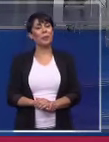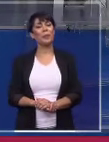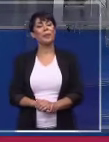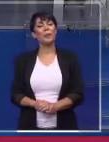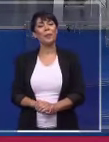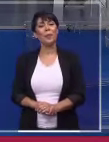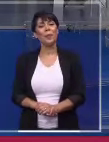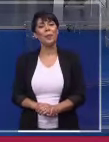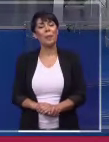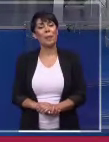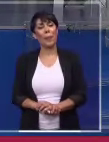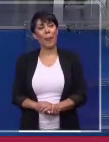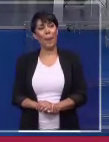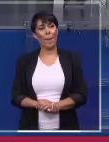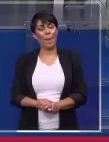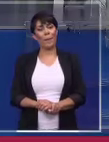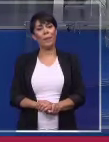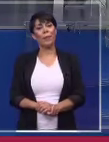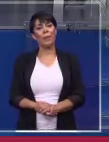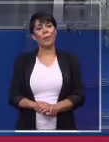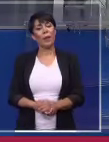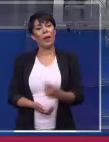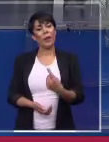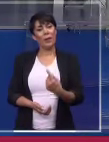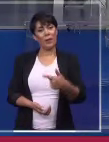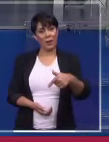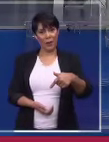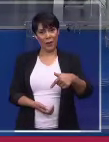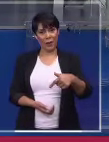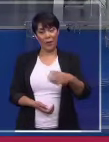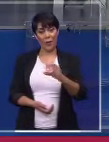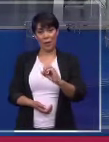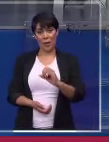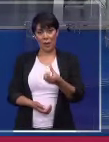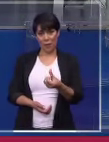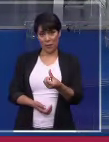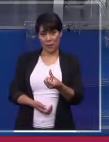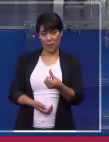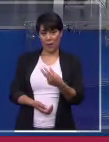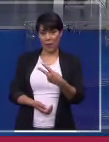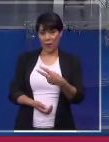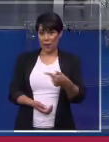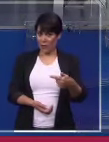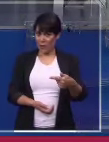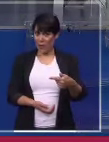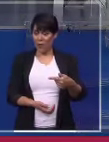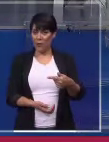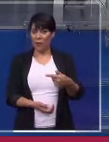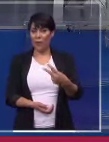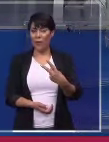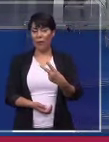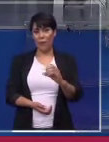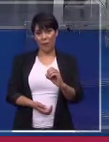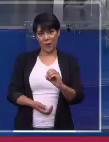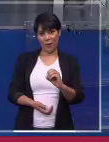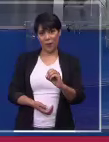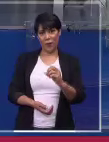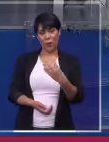concurso 2054 da dupla cena. 17, 06, 27,